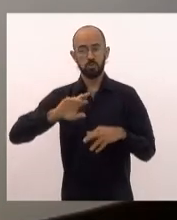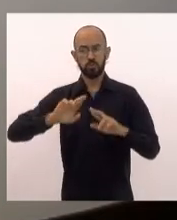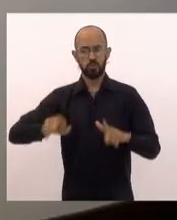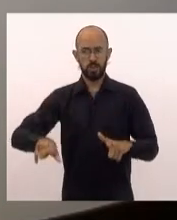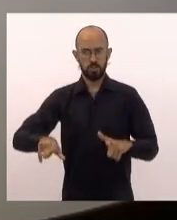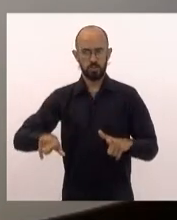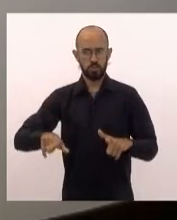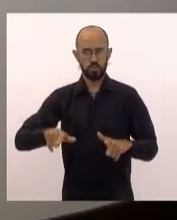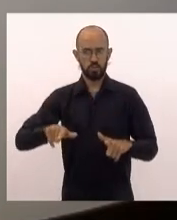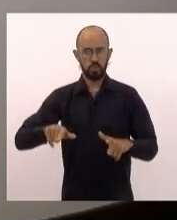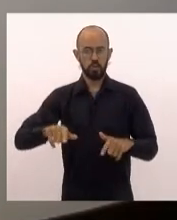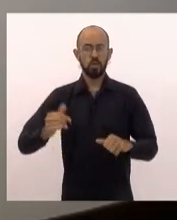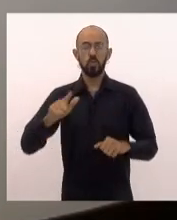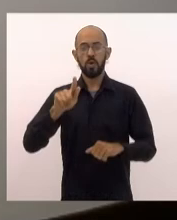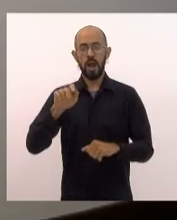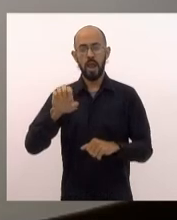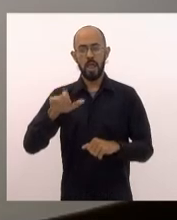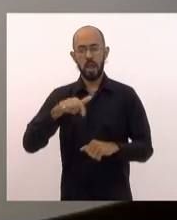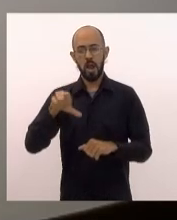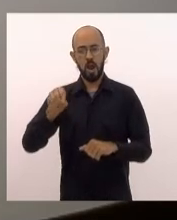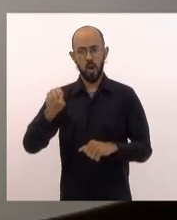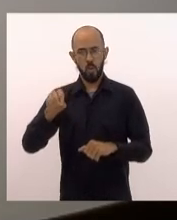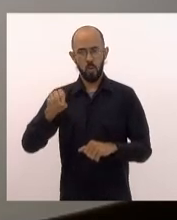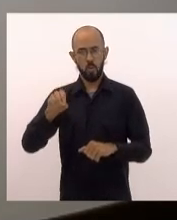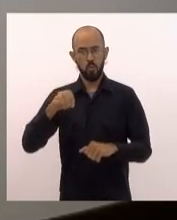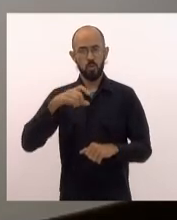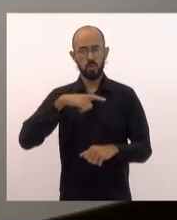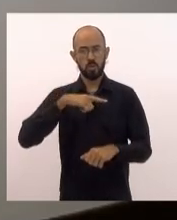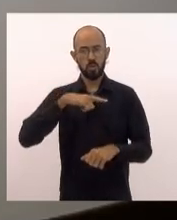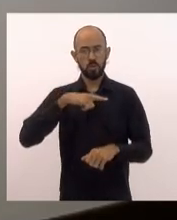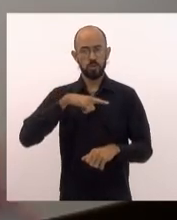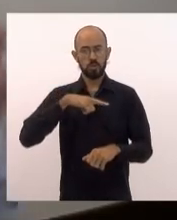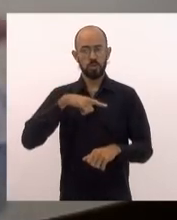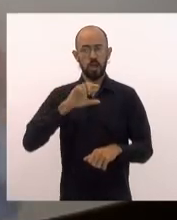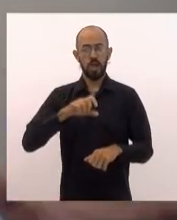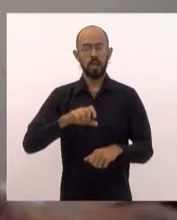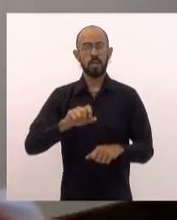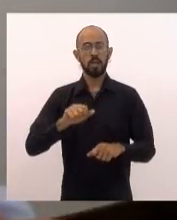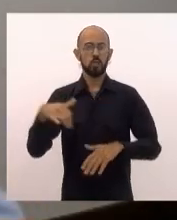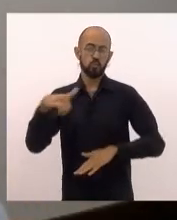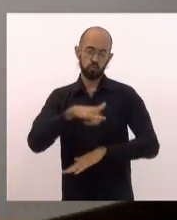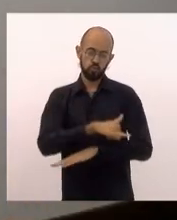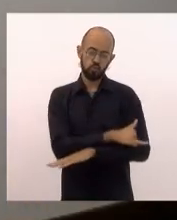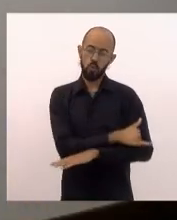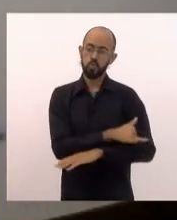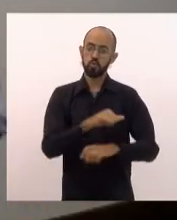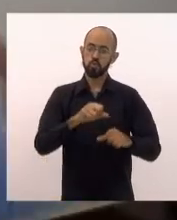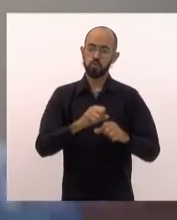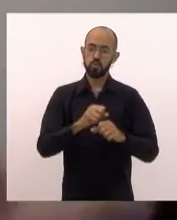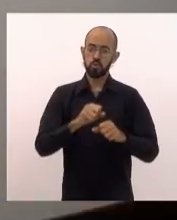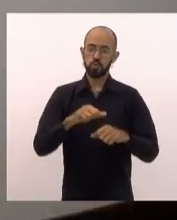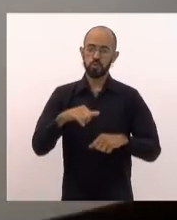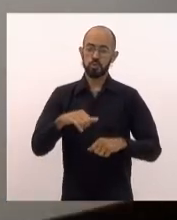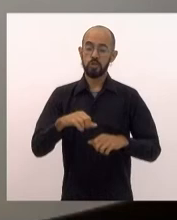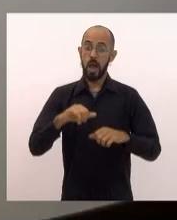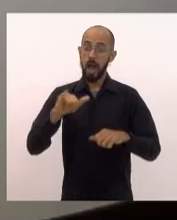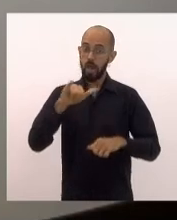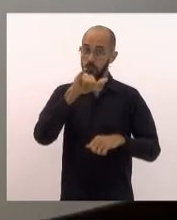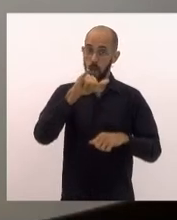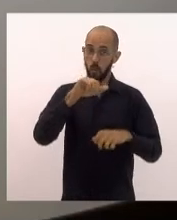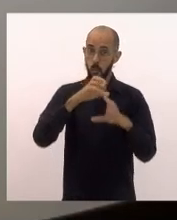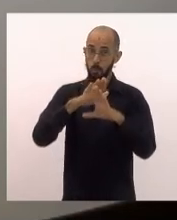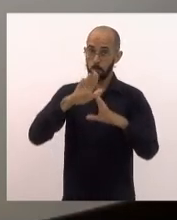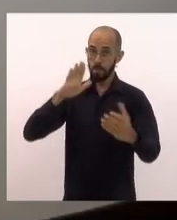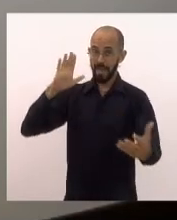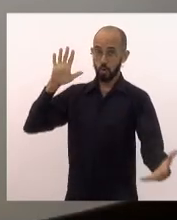Aeroporto Internacional do Galeão, que leva o nome do grande maestro Tom Jobim, os voos internacionais e os voos regionais de